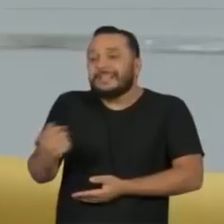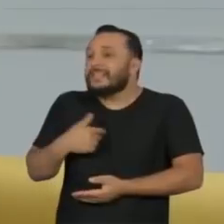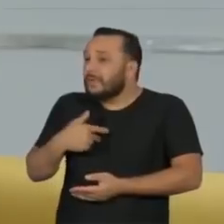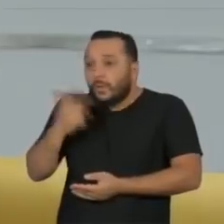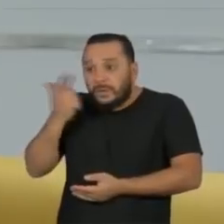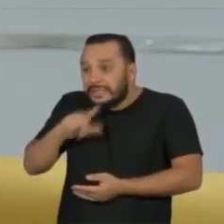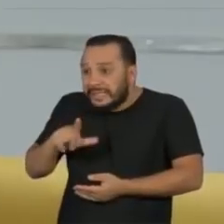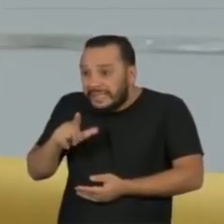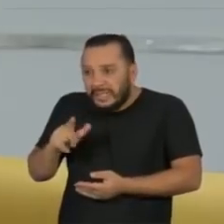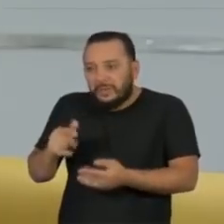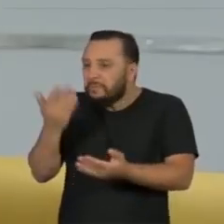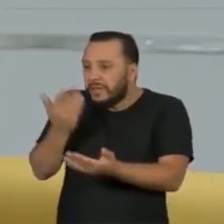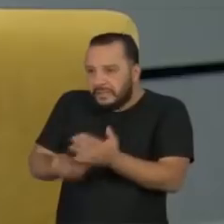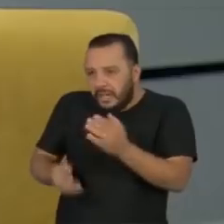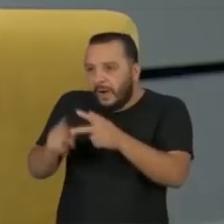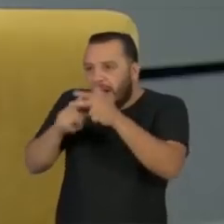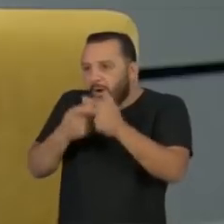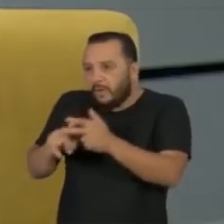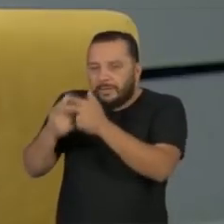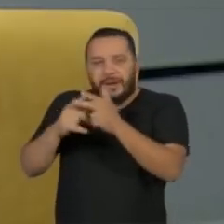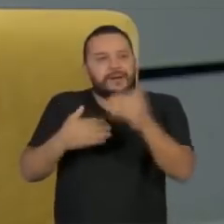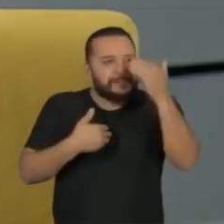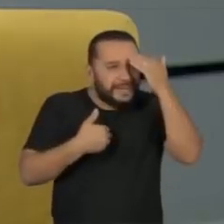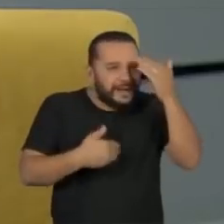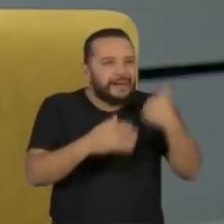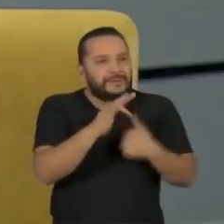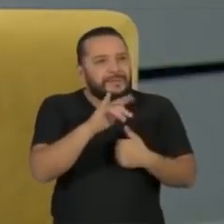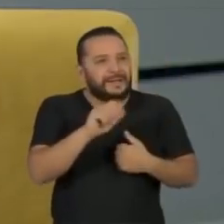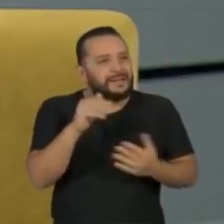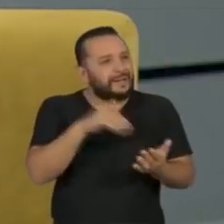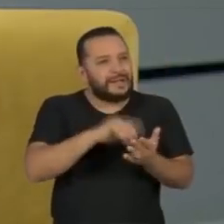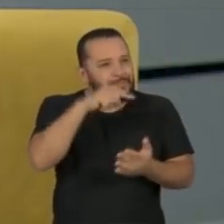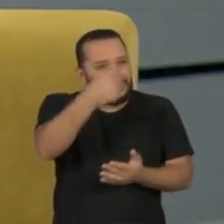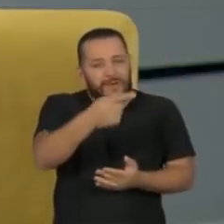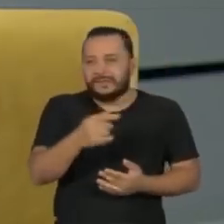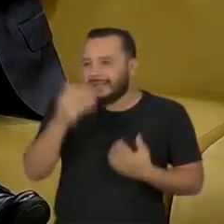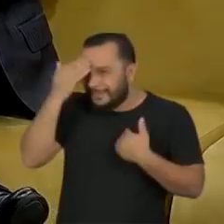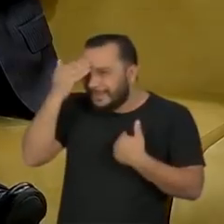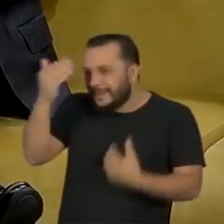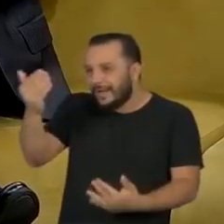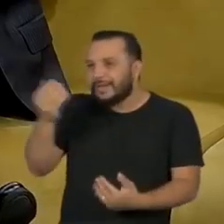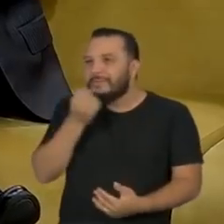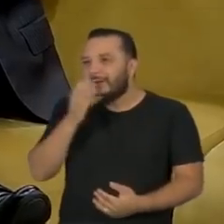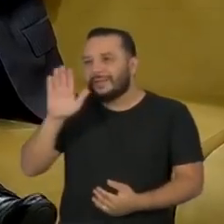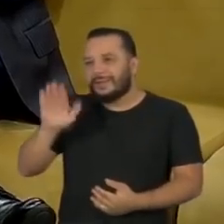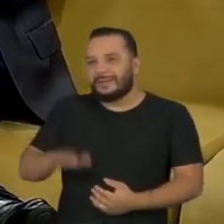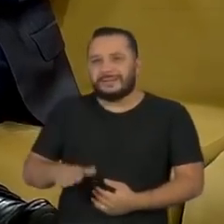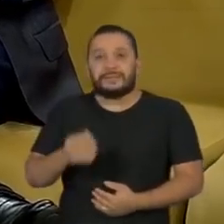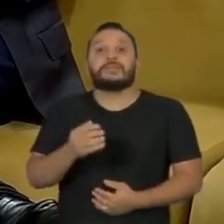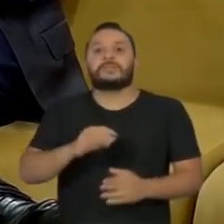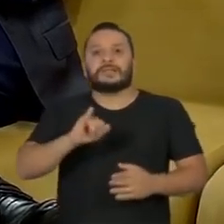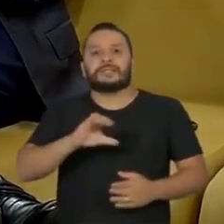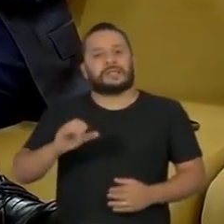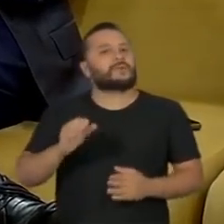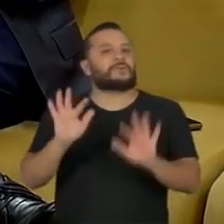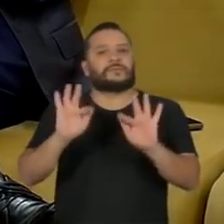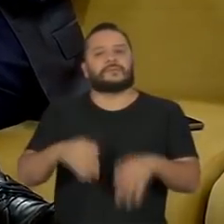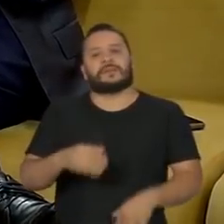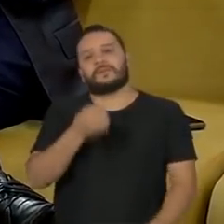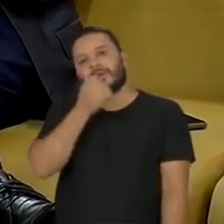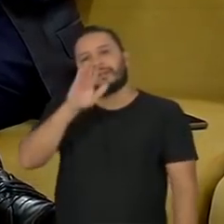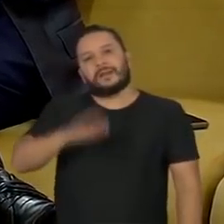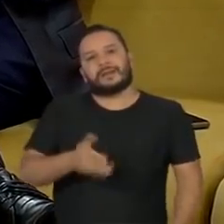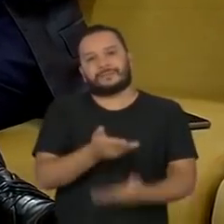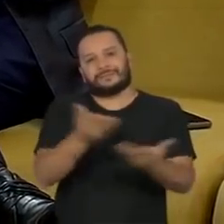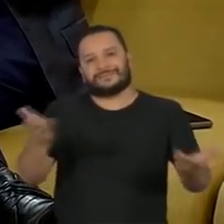pela conversa, pela sua participação. Eu Até que a agradeço. próxima. Obrigada. Boa tarde. JC1 termina aqui. Uma ótima tarde para você. Você